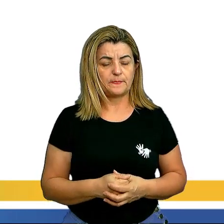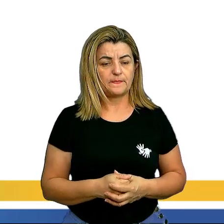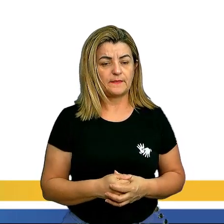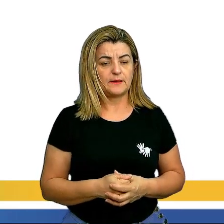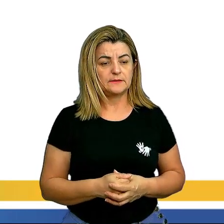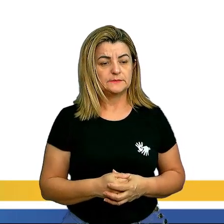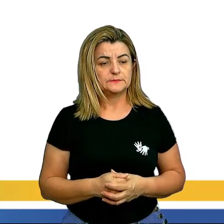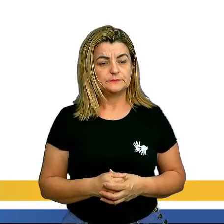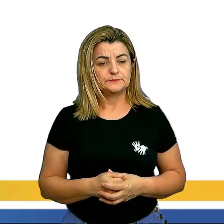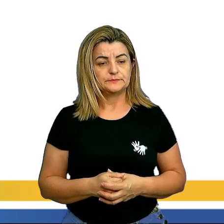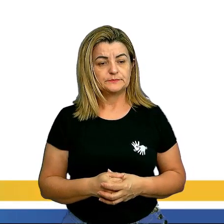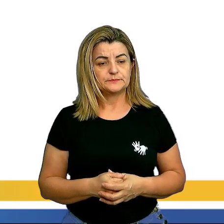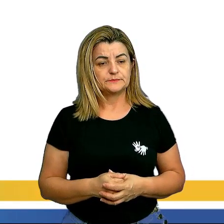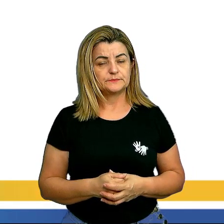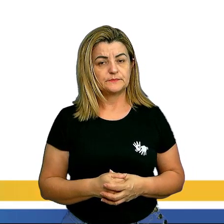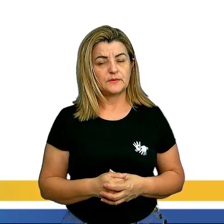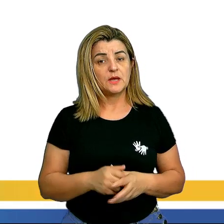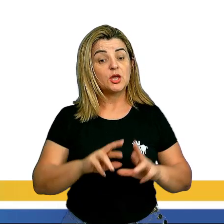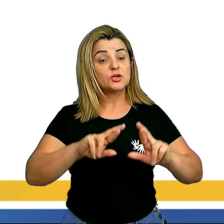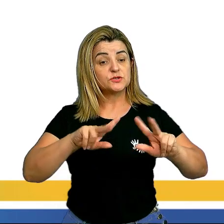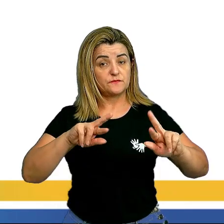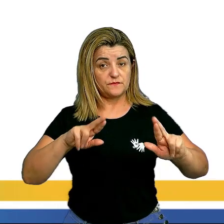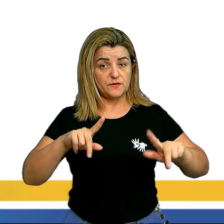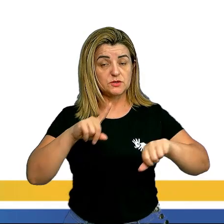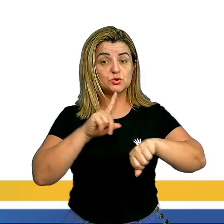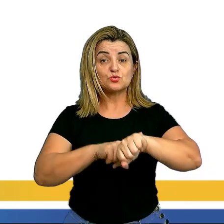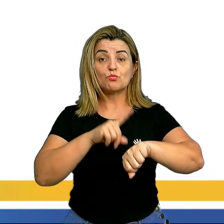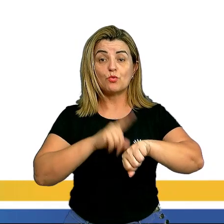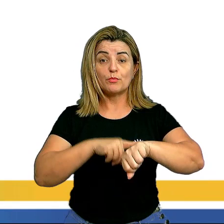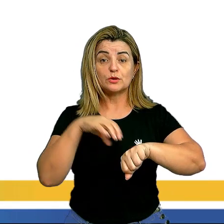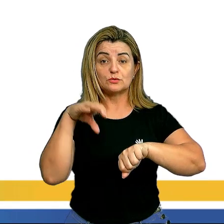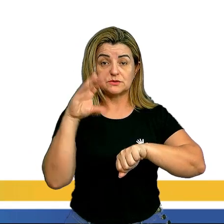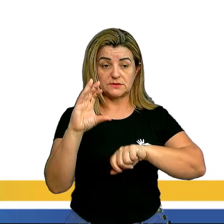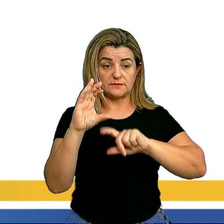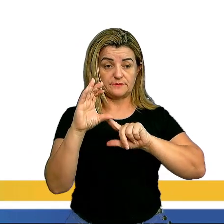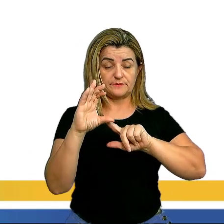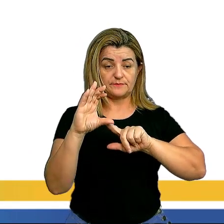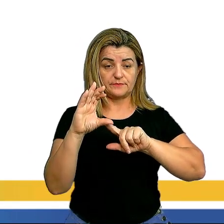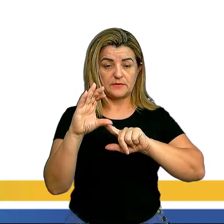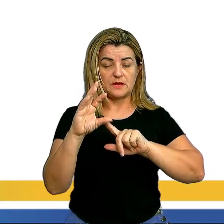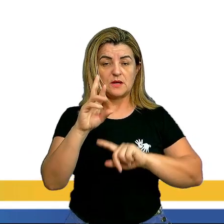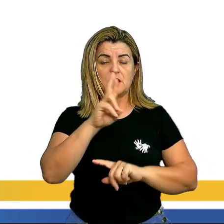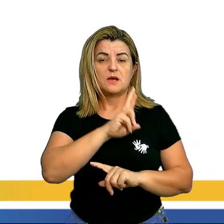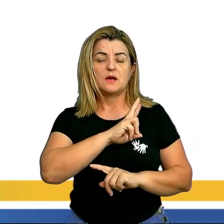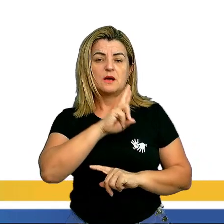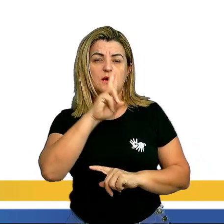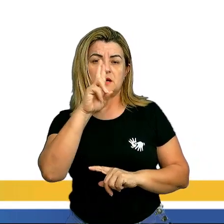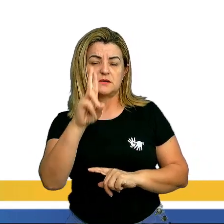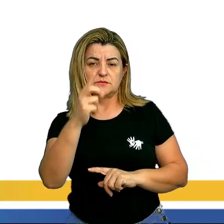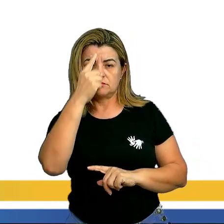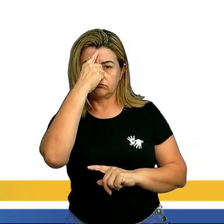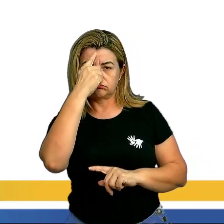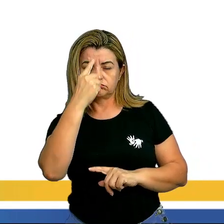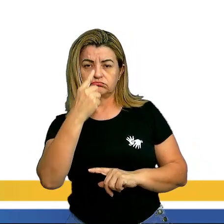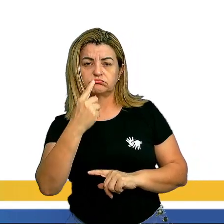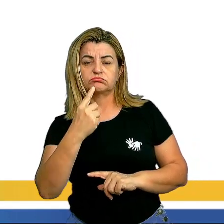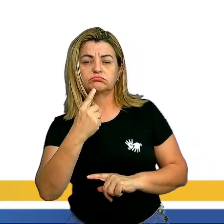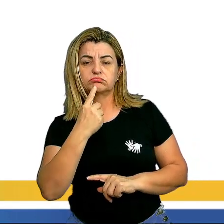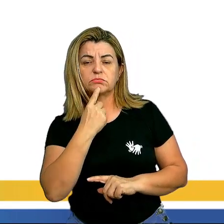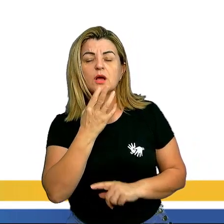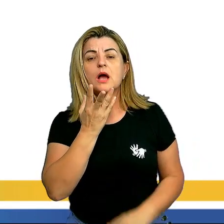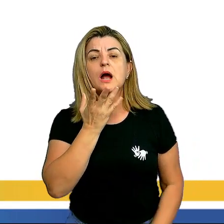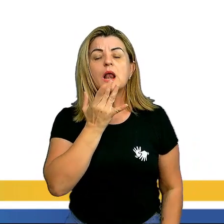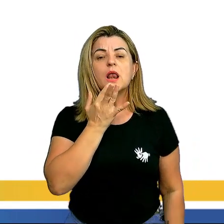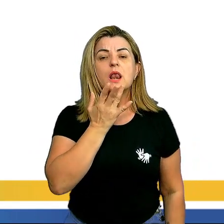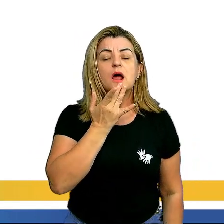E que as distingue no momento C, olha só. Representadas nas figuras pela tonalidade